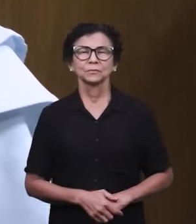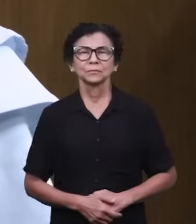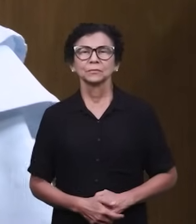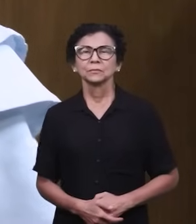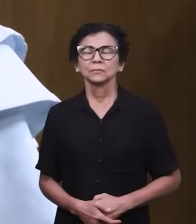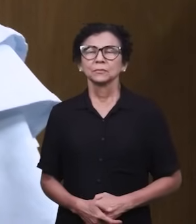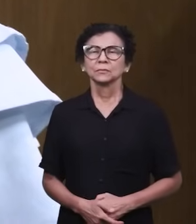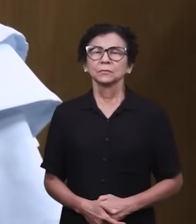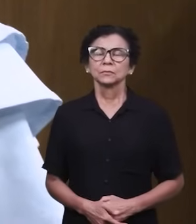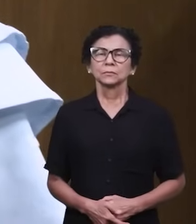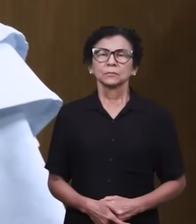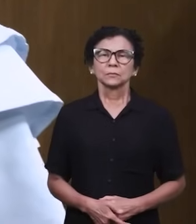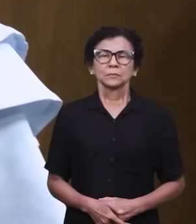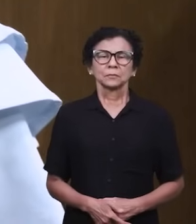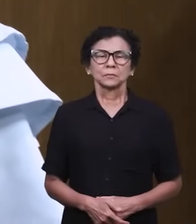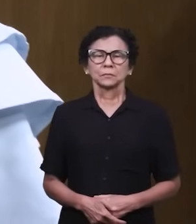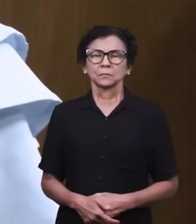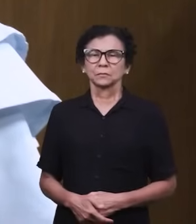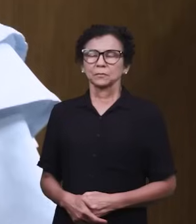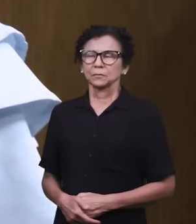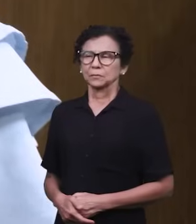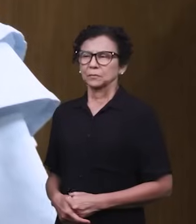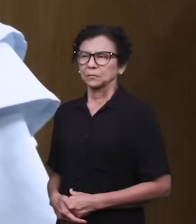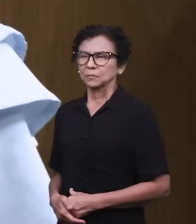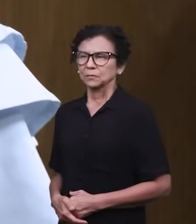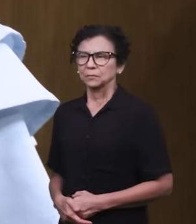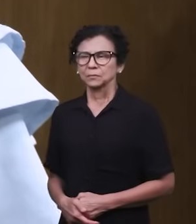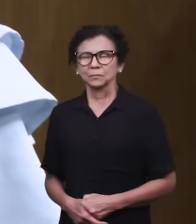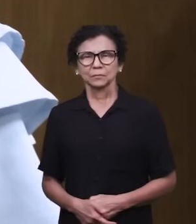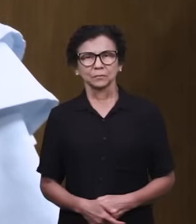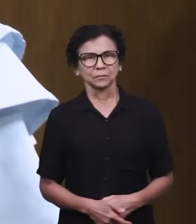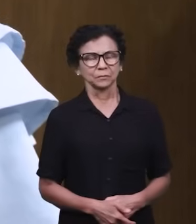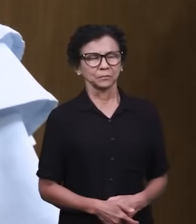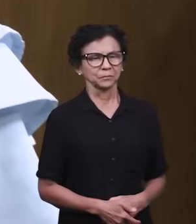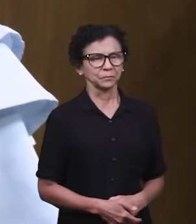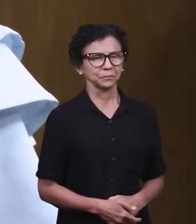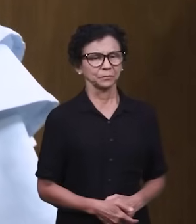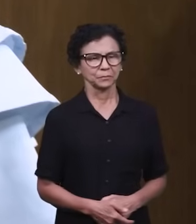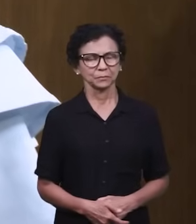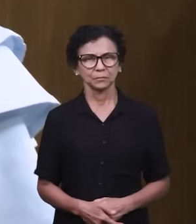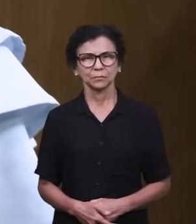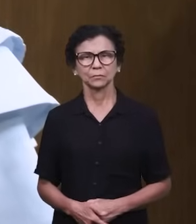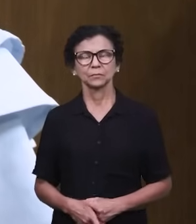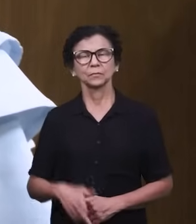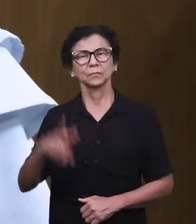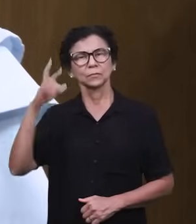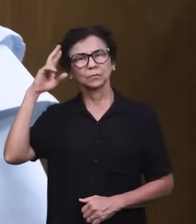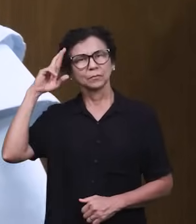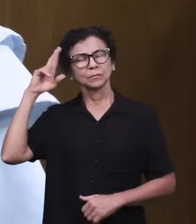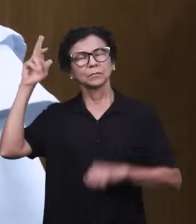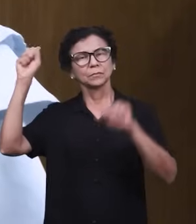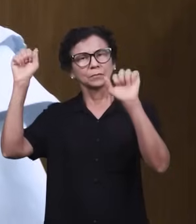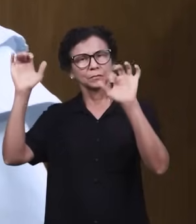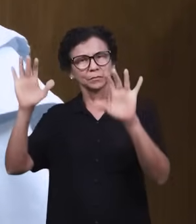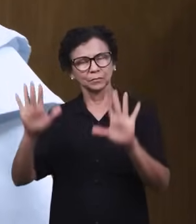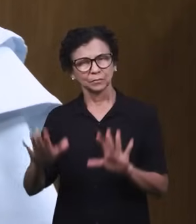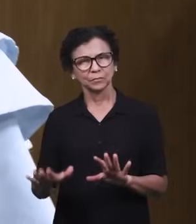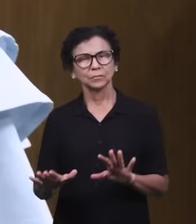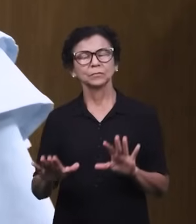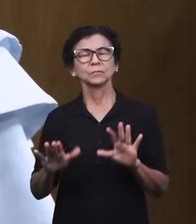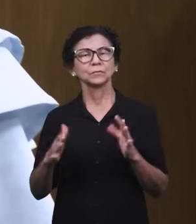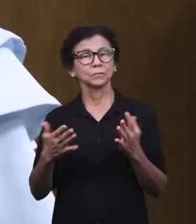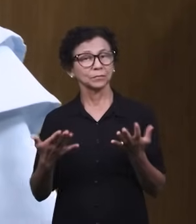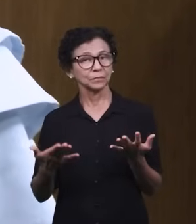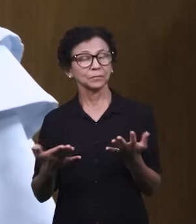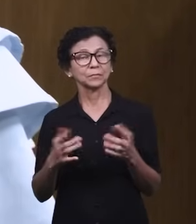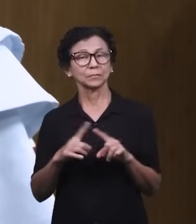no primeiro recital solo dela, que foi em 2022. Esse